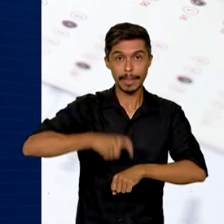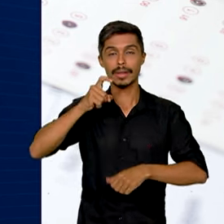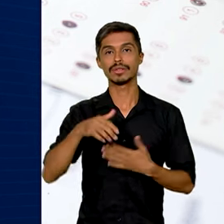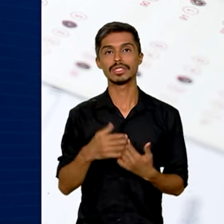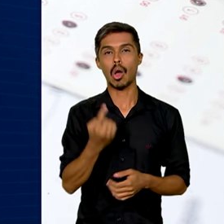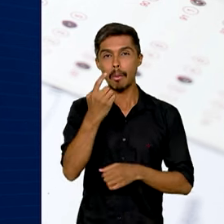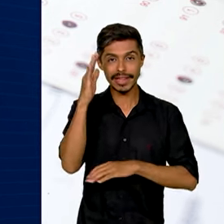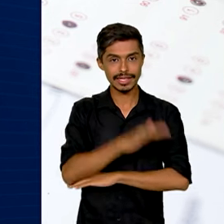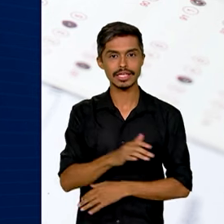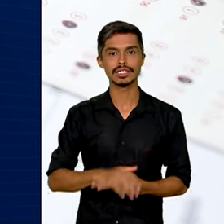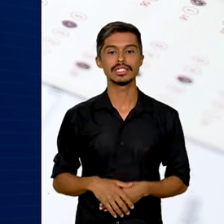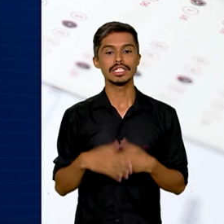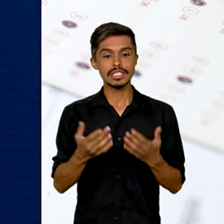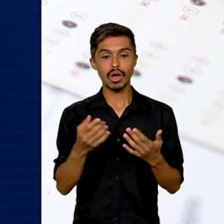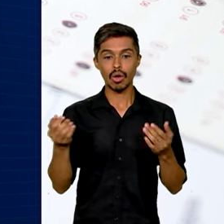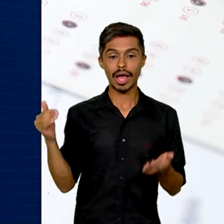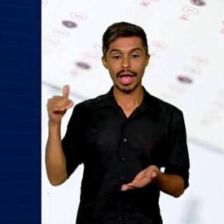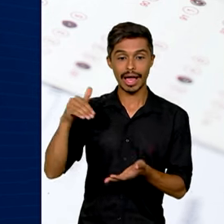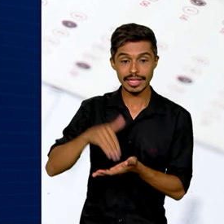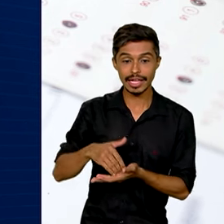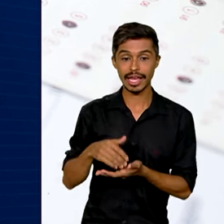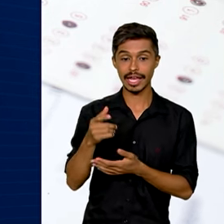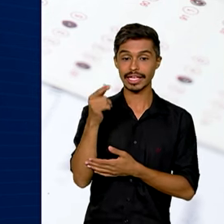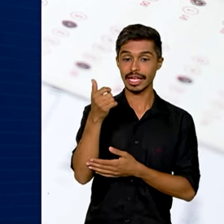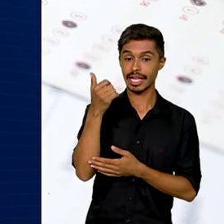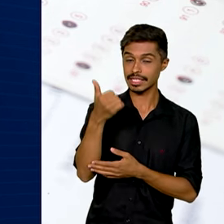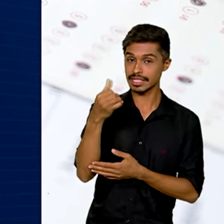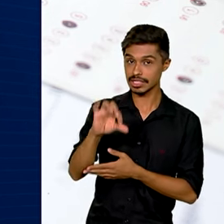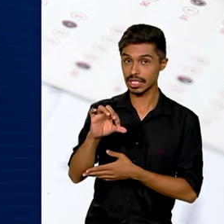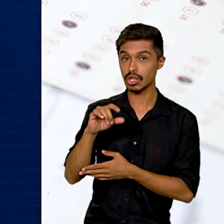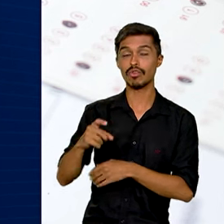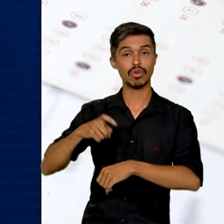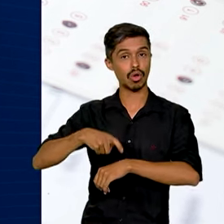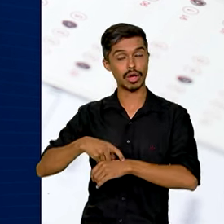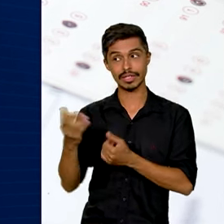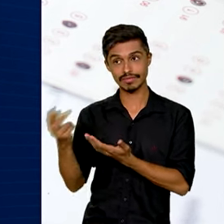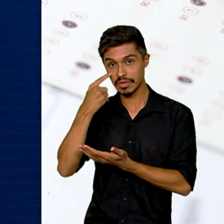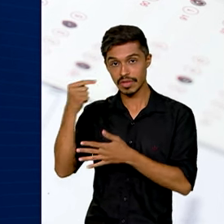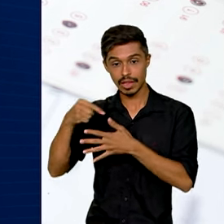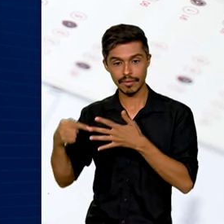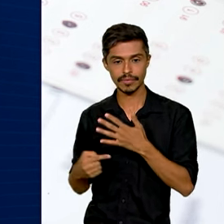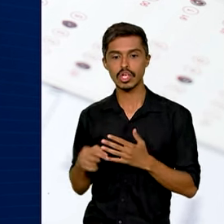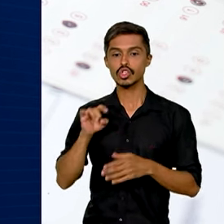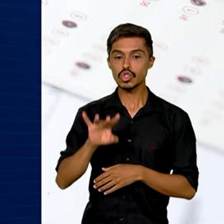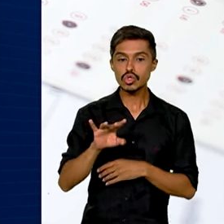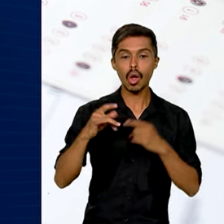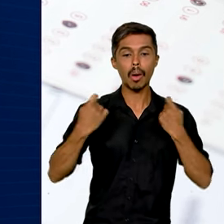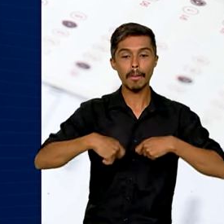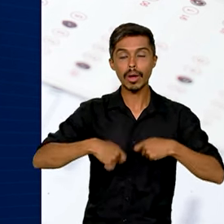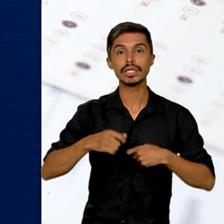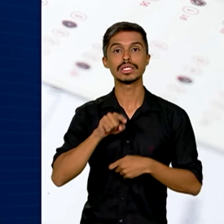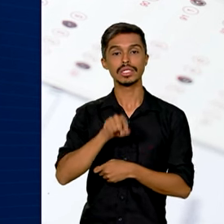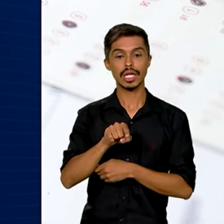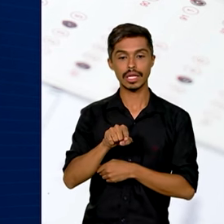as 13h30 e se encerra às 19 horas. O candidato só poderá sair com o caderno de questões faltando